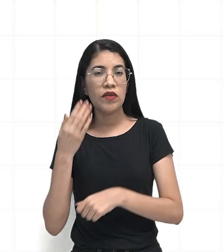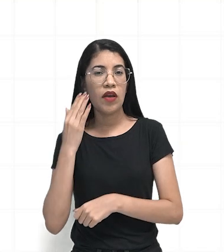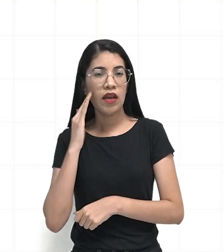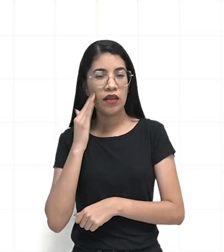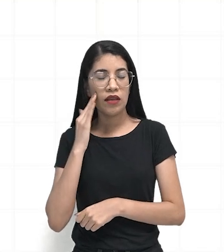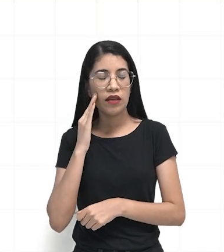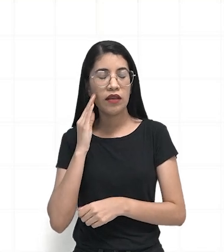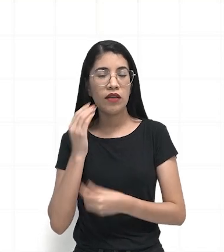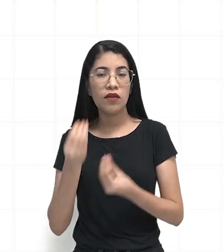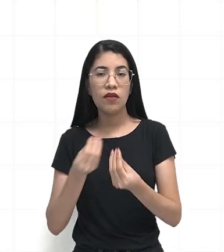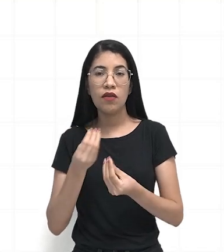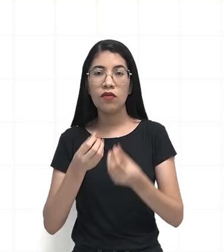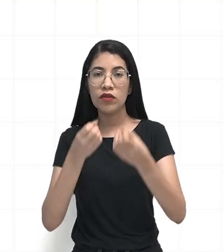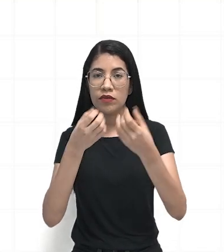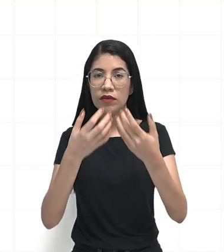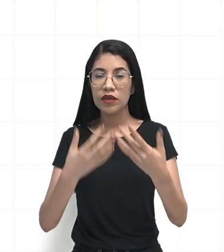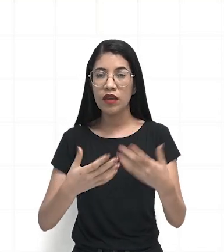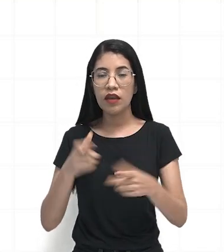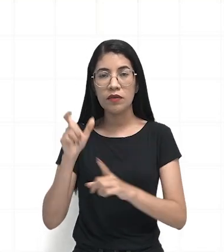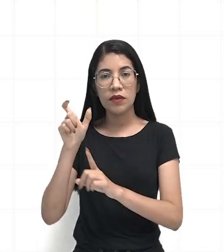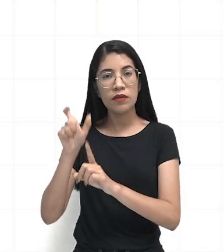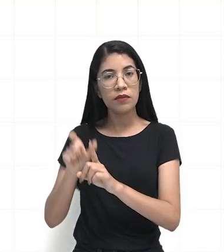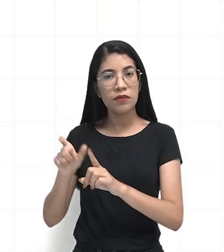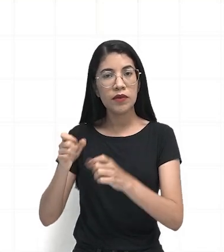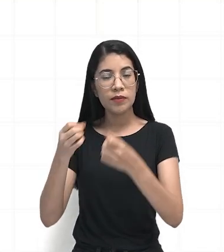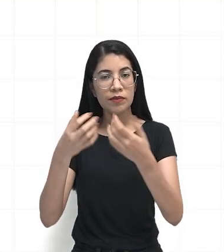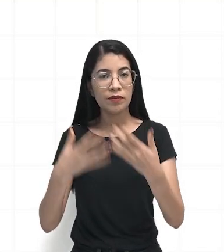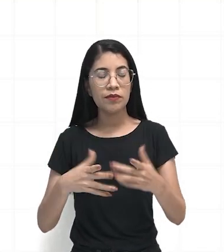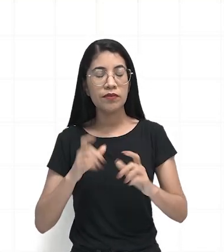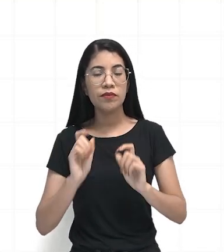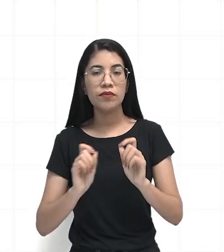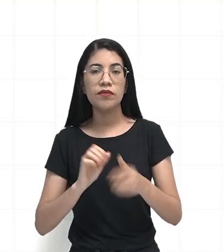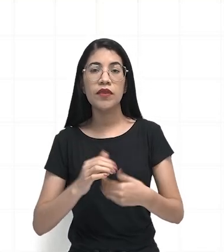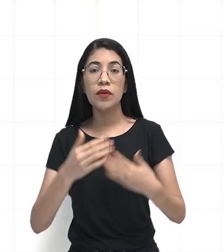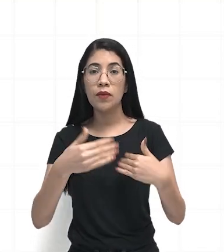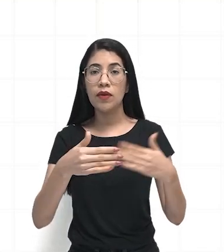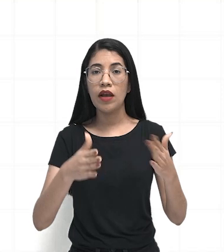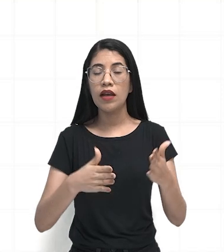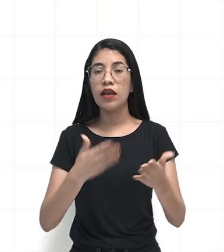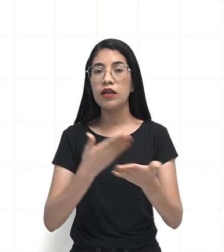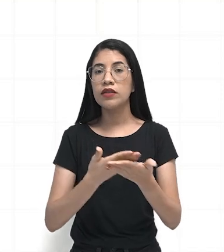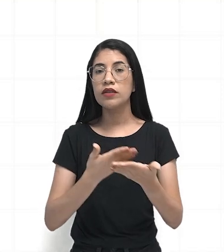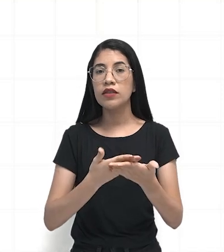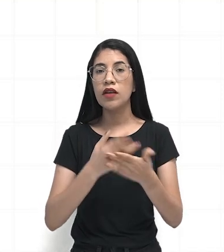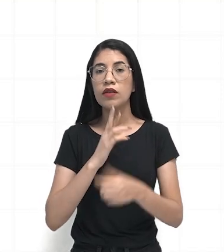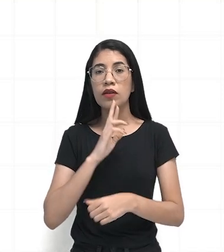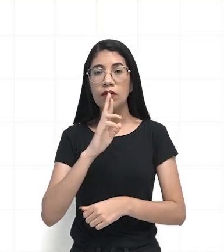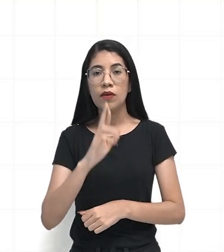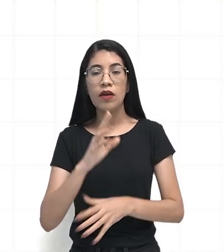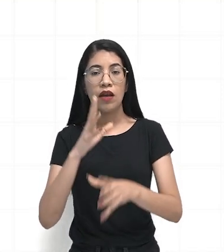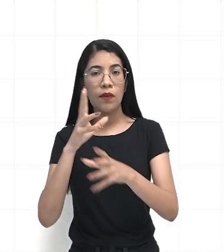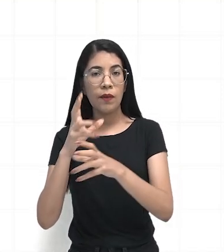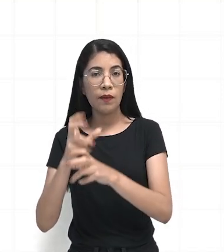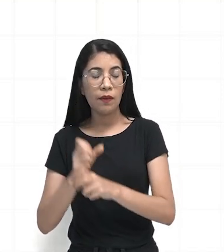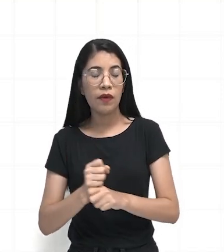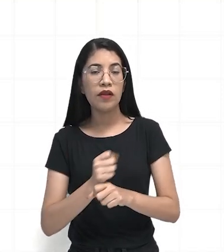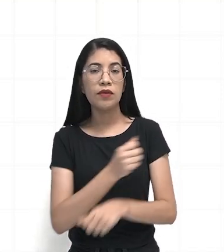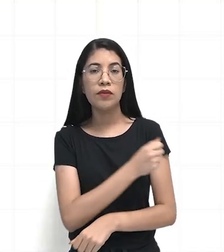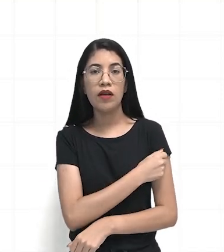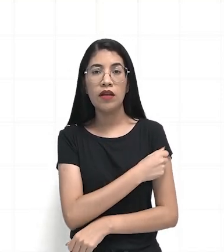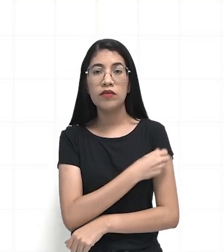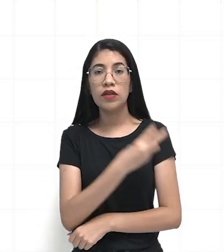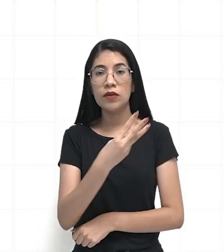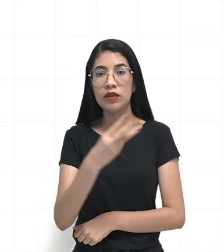foi dito pela nossa personagem. Então, essa sala de aula já diz aí a resposta do total de alunos, né? Tem